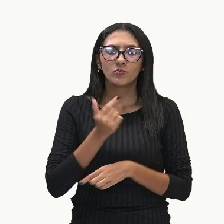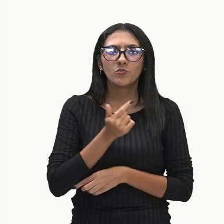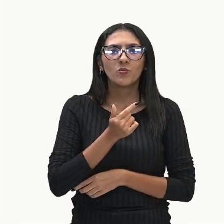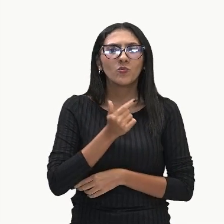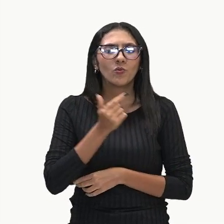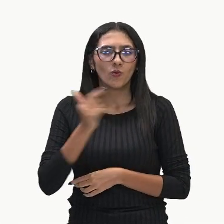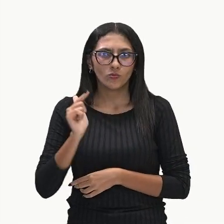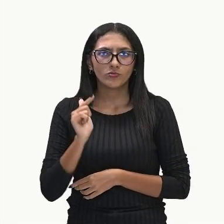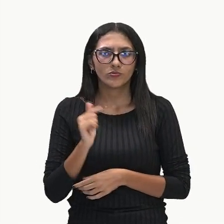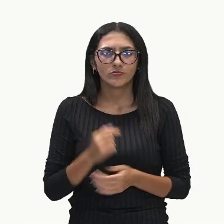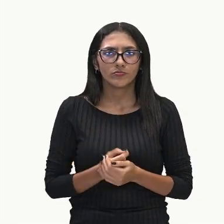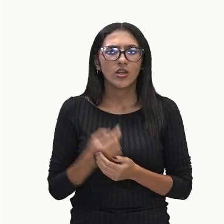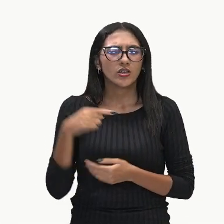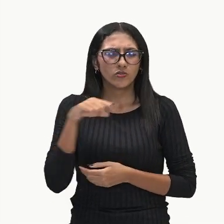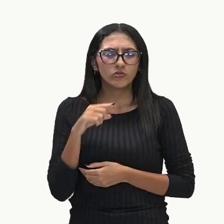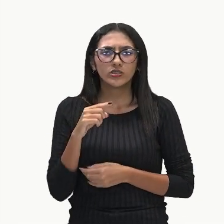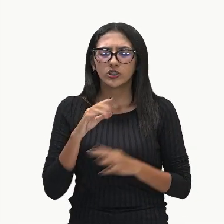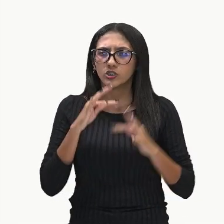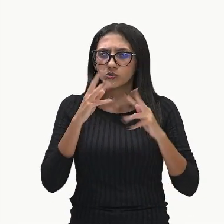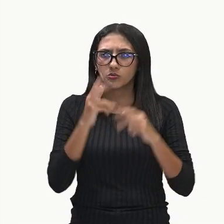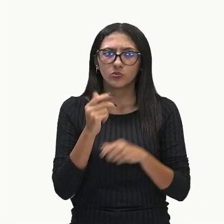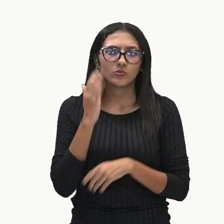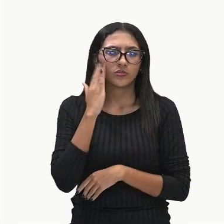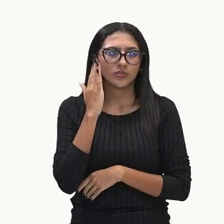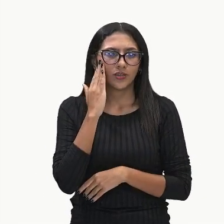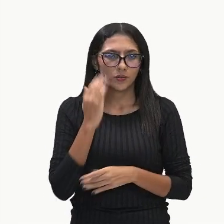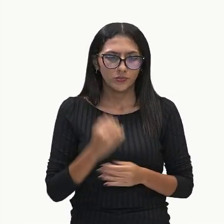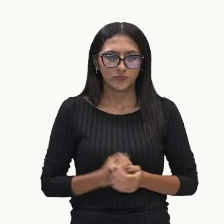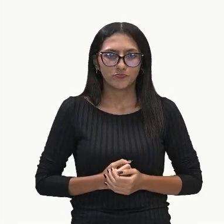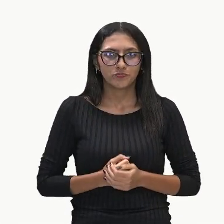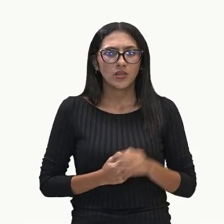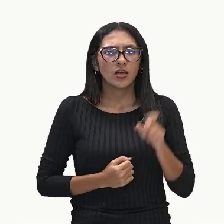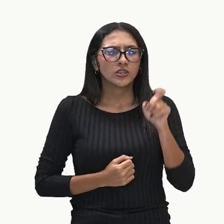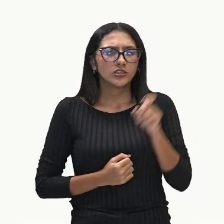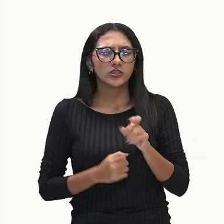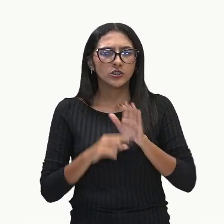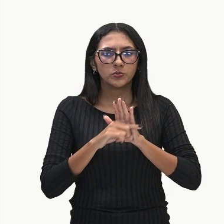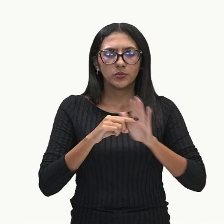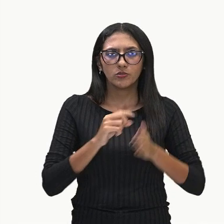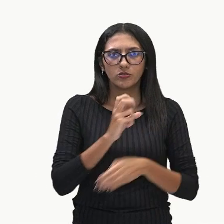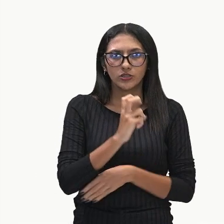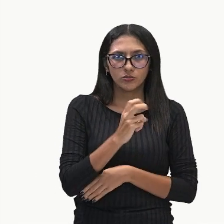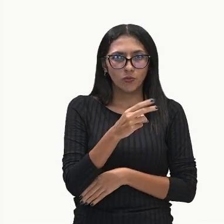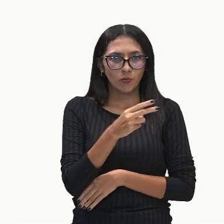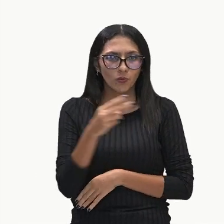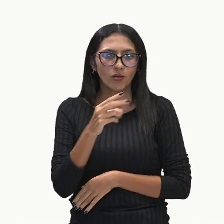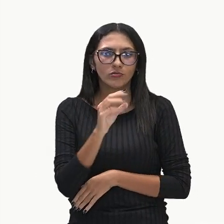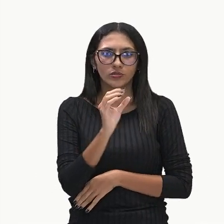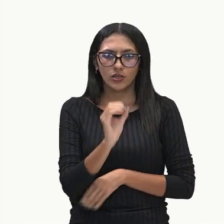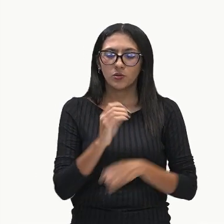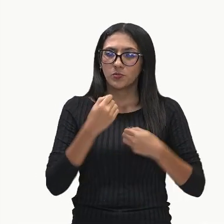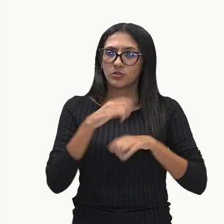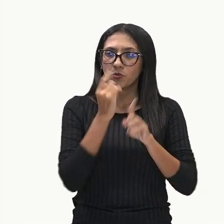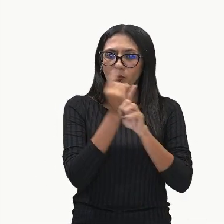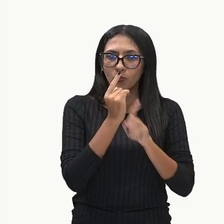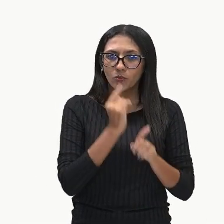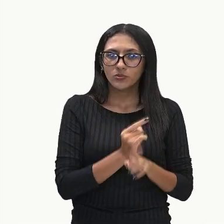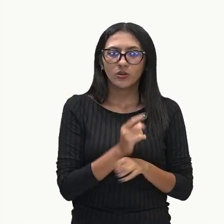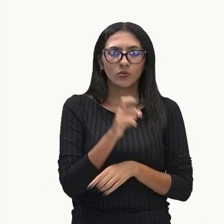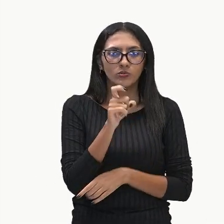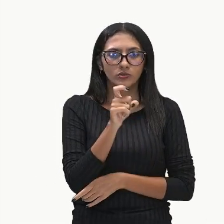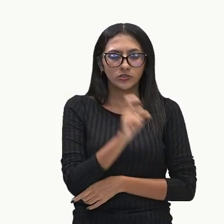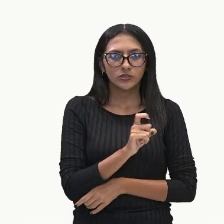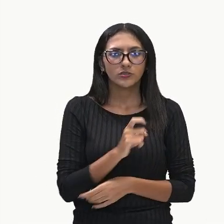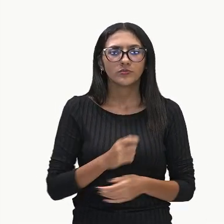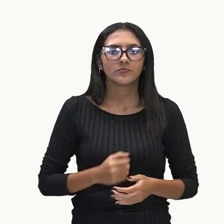a maioria sabe? Se eu tenho x menos 5 igual a 0 e quero achar o valor do x, todo